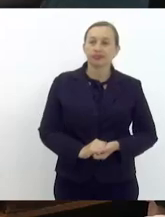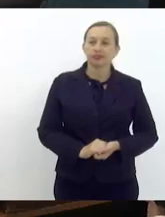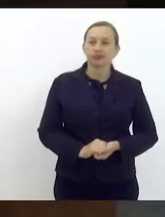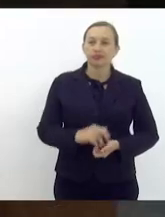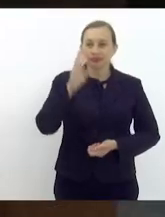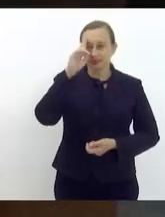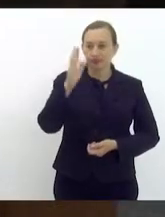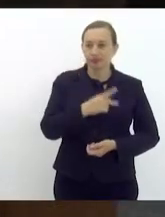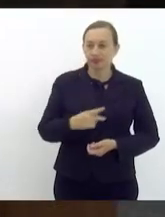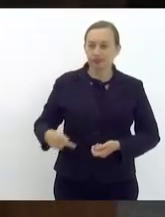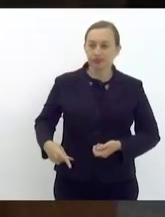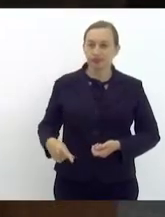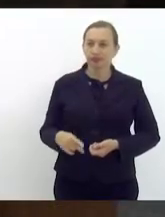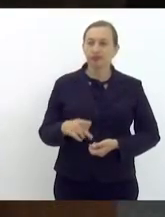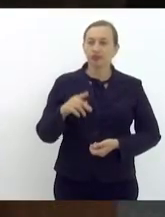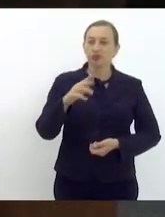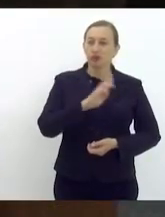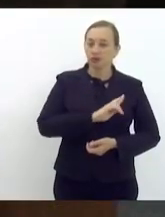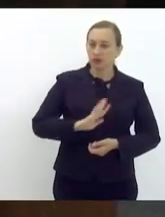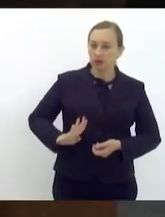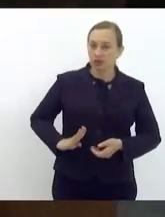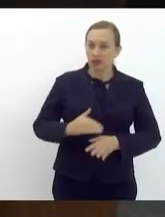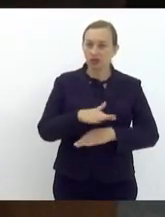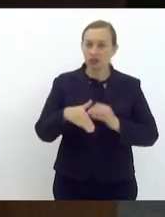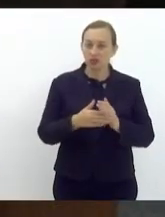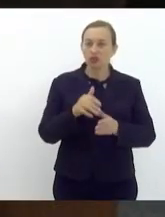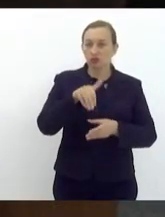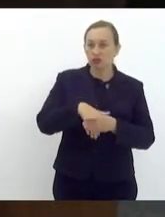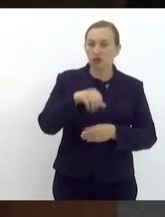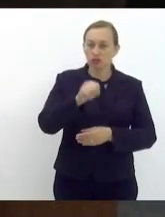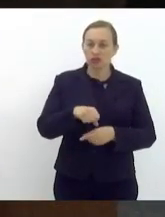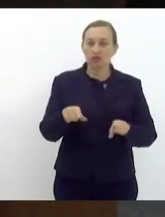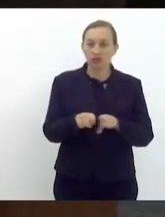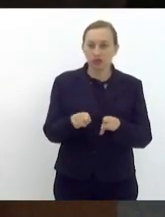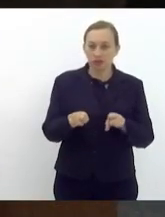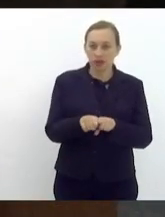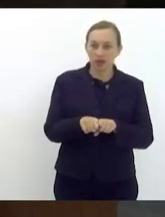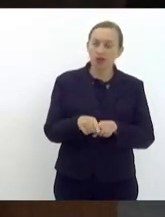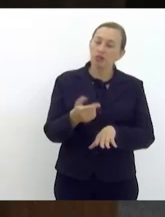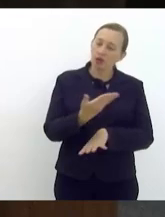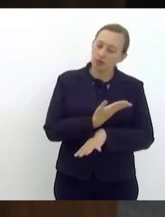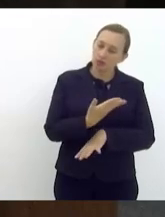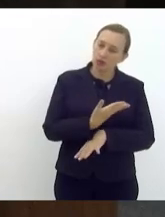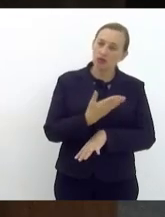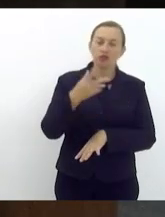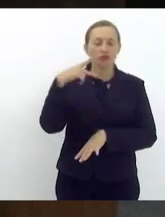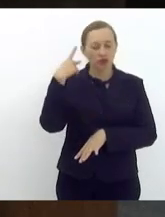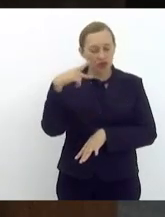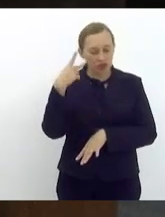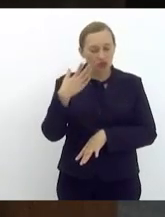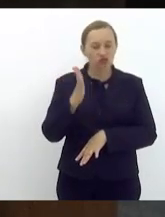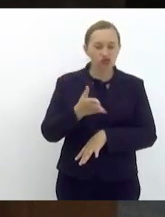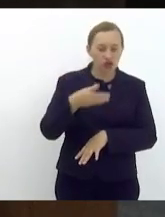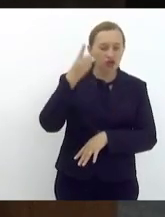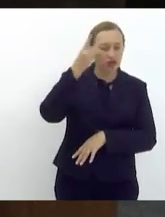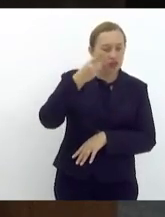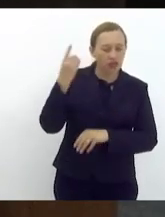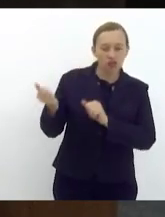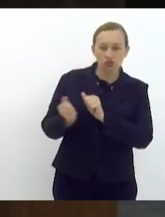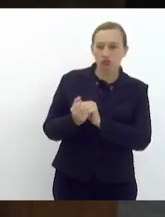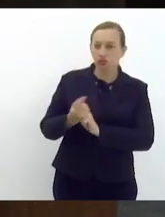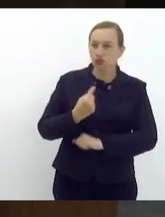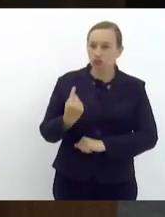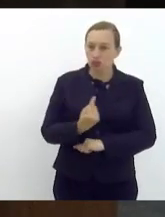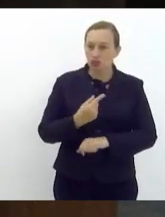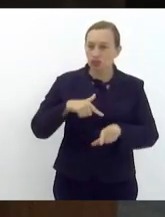Senhor presidente Rodrigo Bacelar, senhoras e senhores, eu voto sim também. E o companheiro foi vereador, foi deputado conosco,